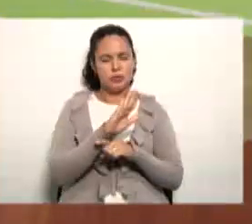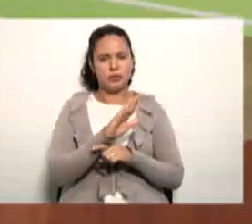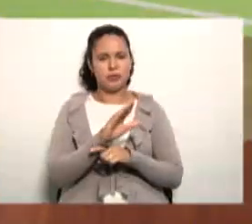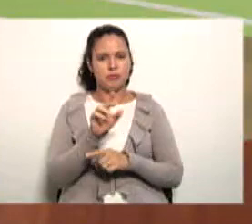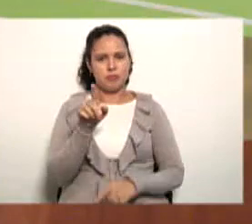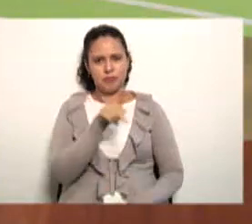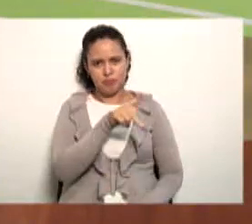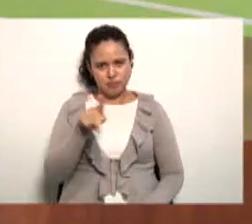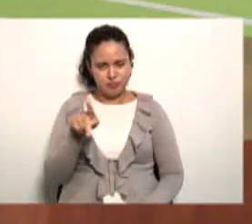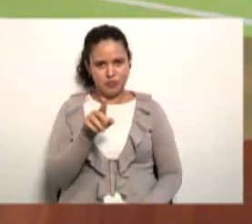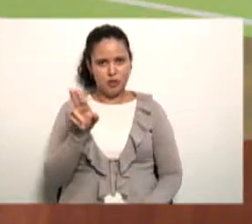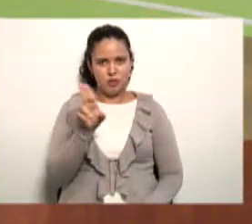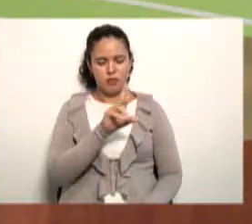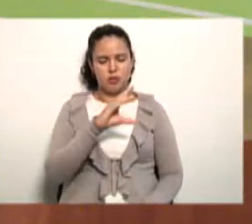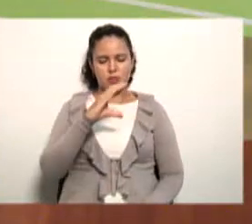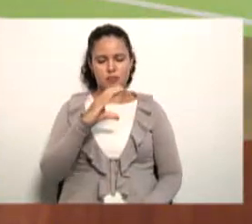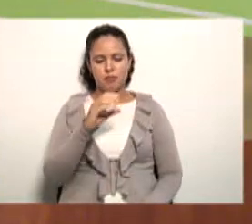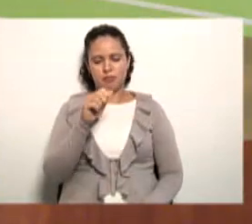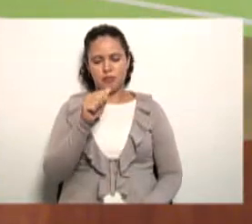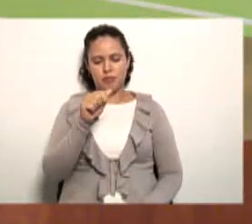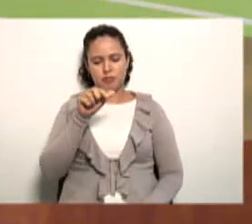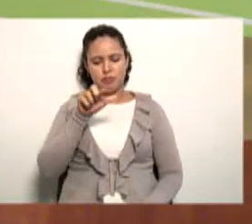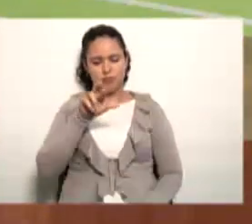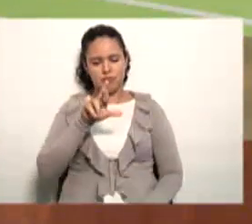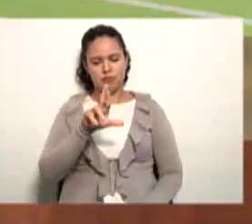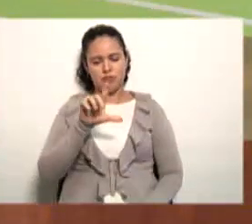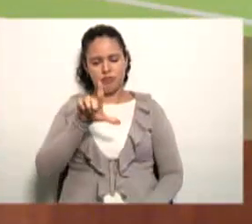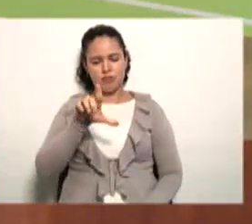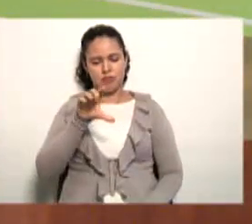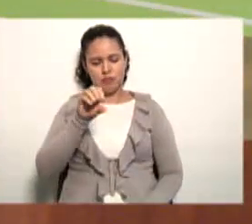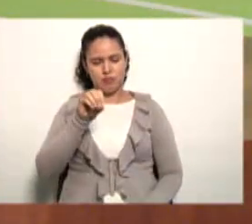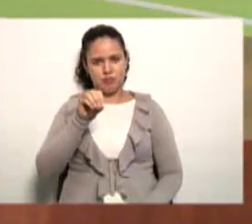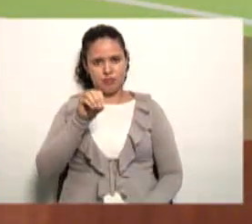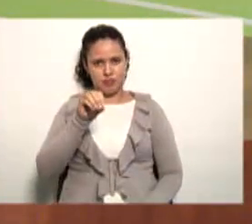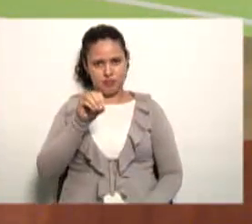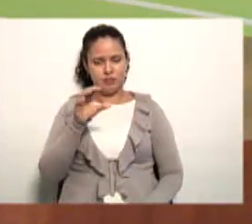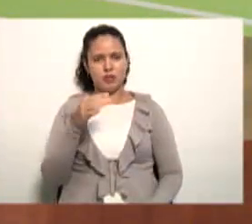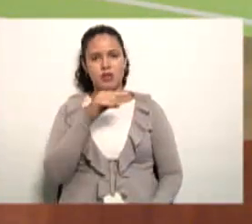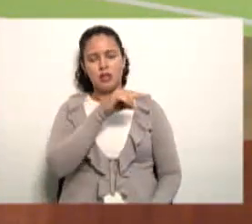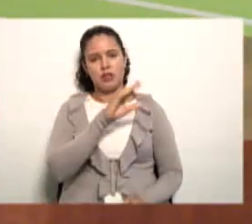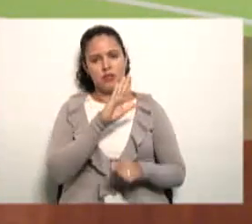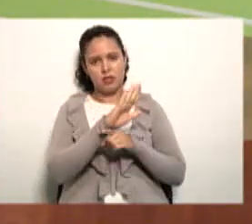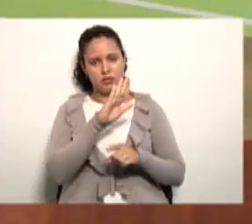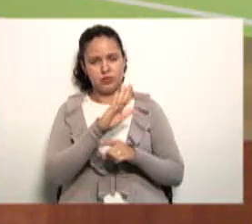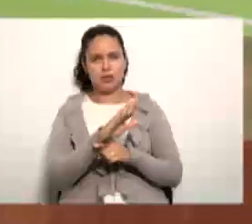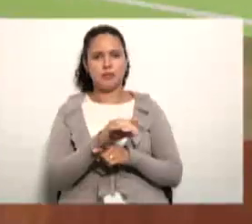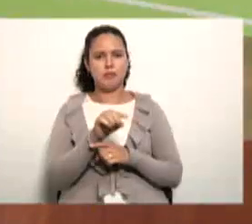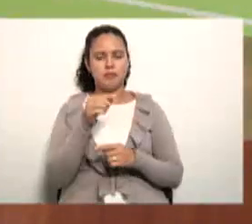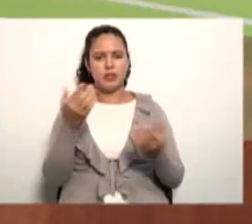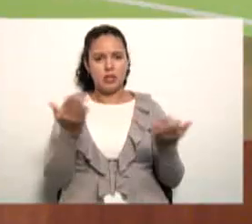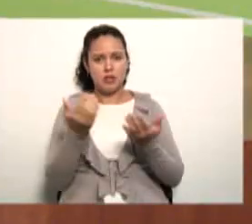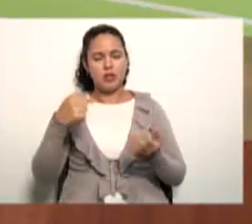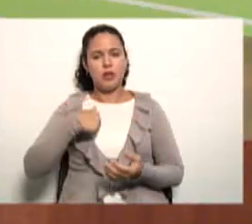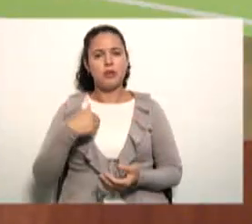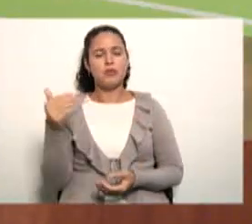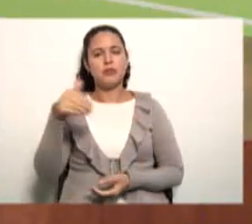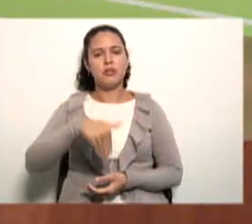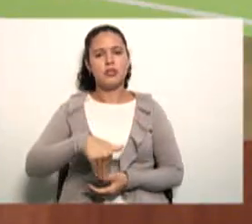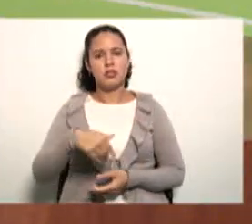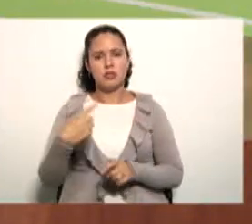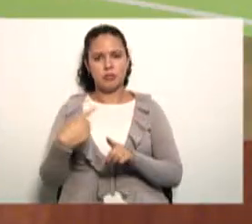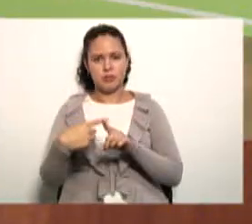nessa disciplina Economia Regional, no curso de Técnico Cooperativismo. Dessa vez estou aqui como